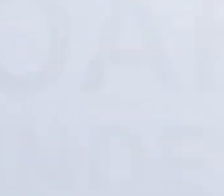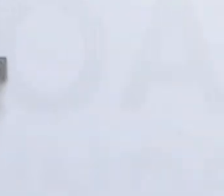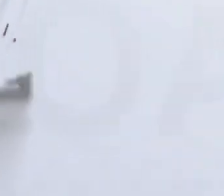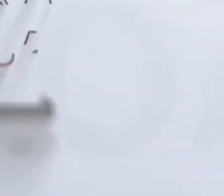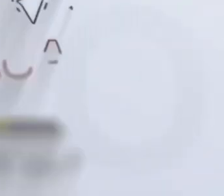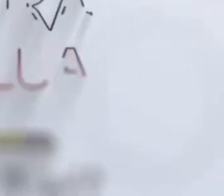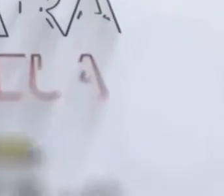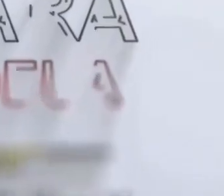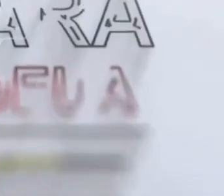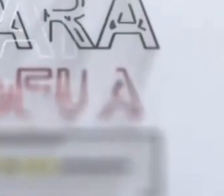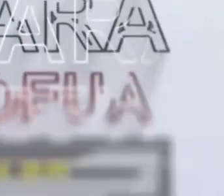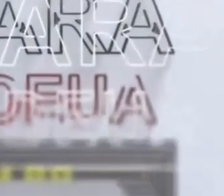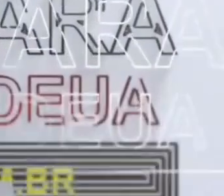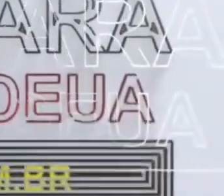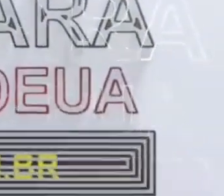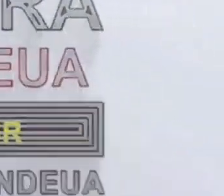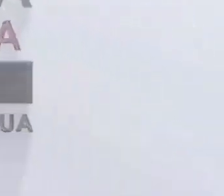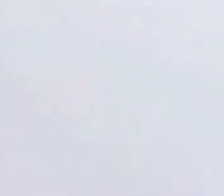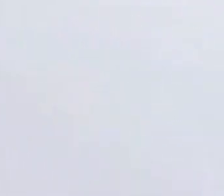Capivara.